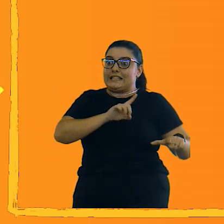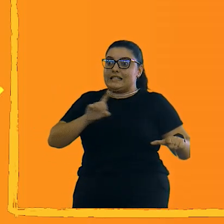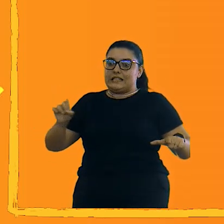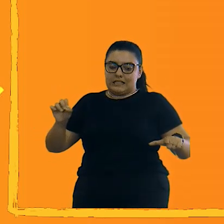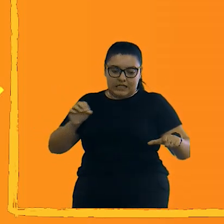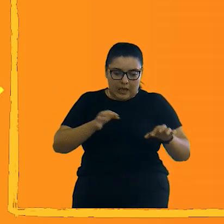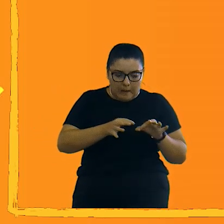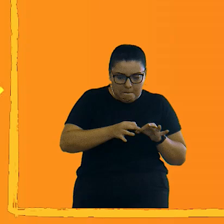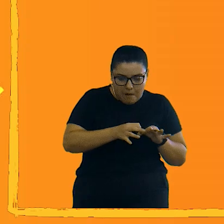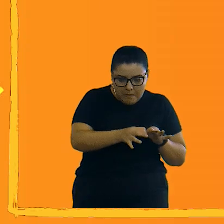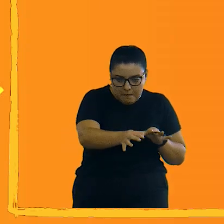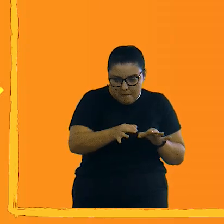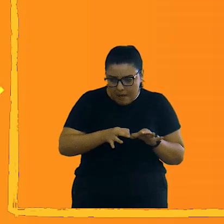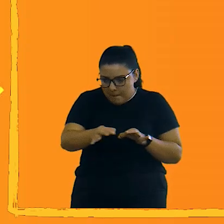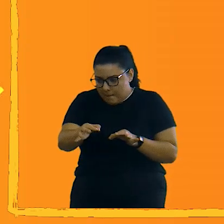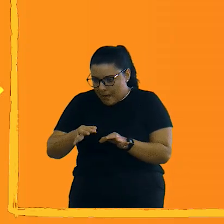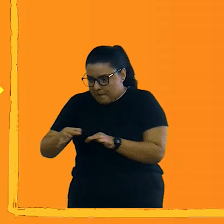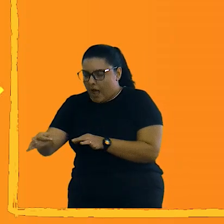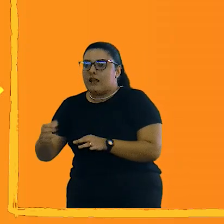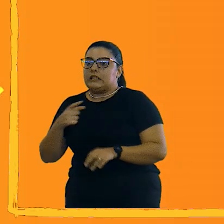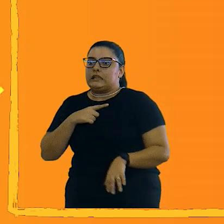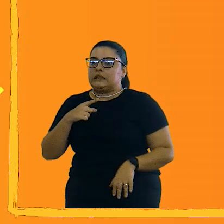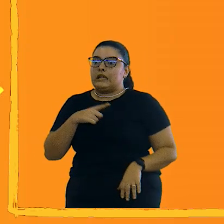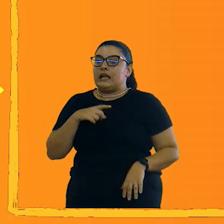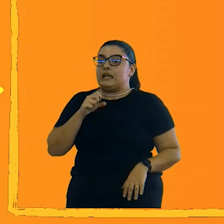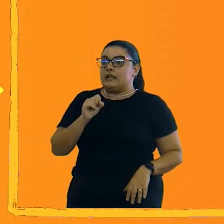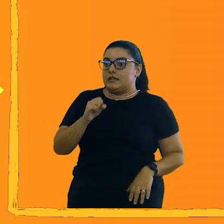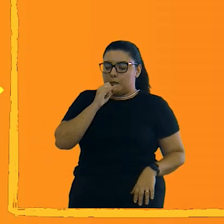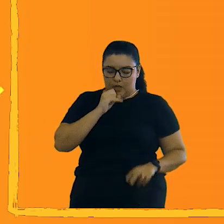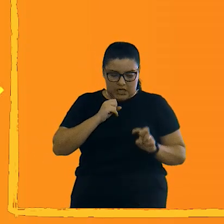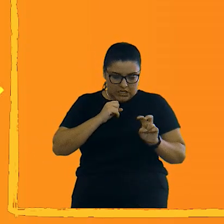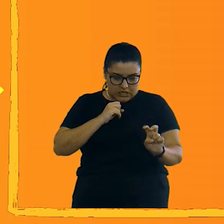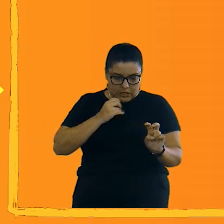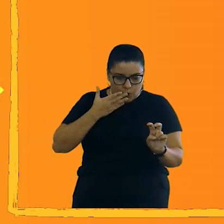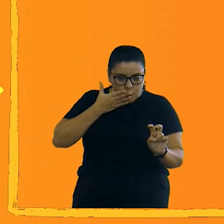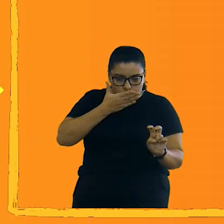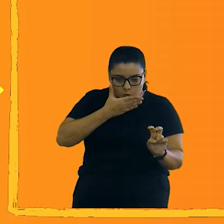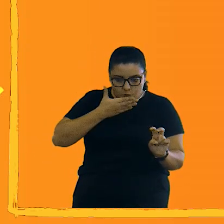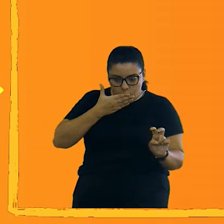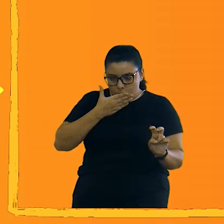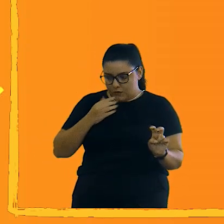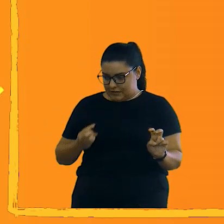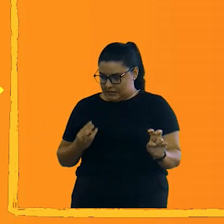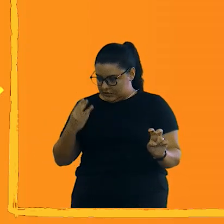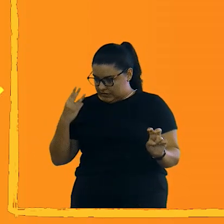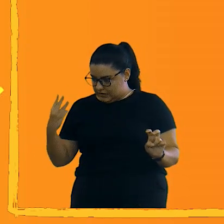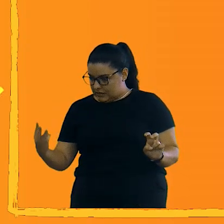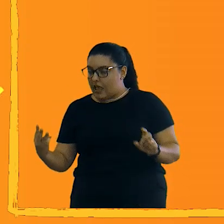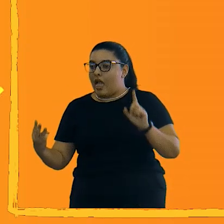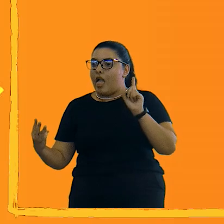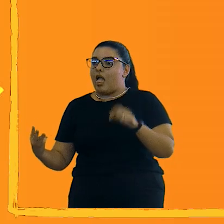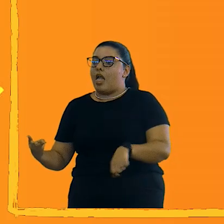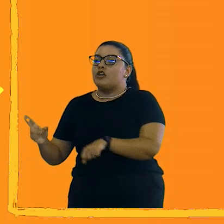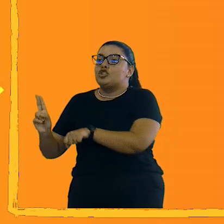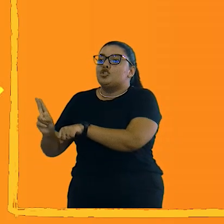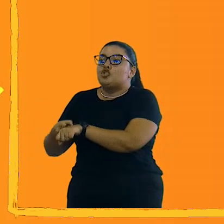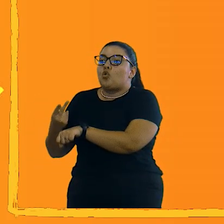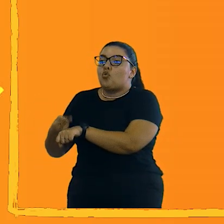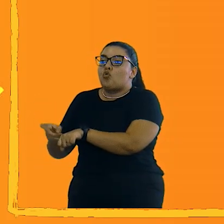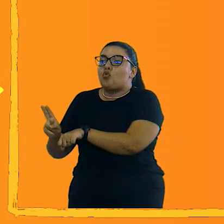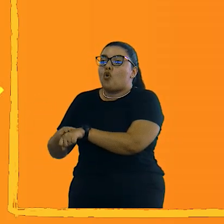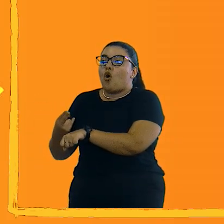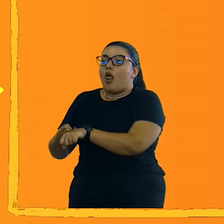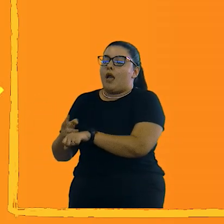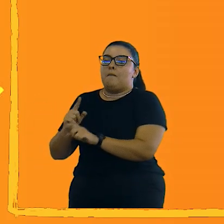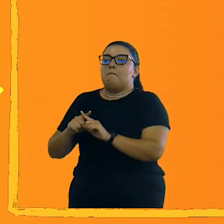olho de sogra a cada cinco doces três eram brigadeiros Qual